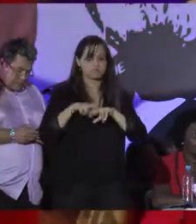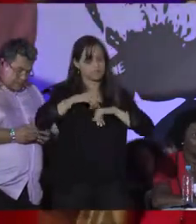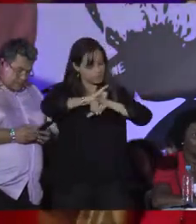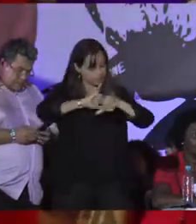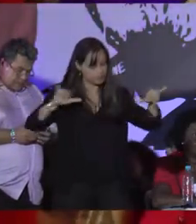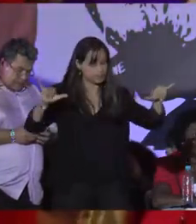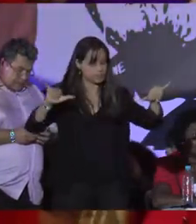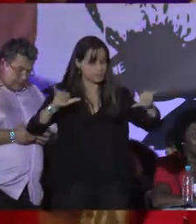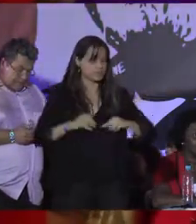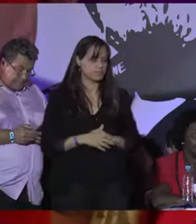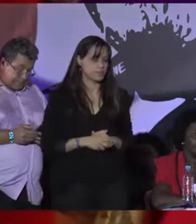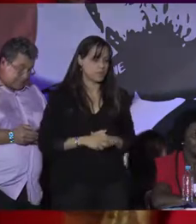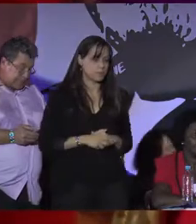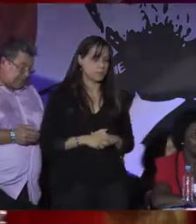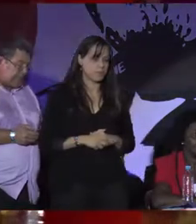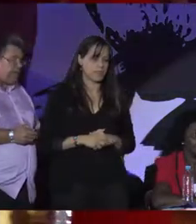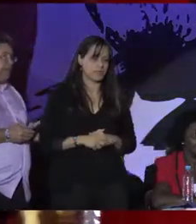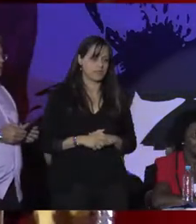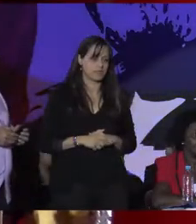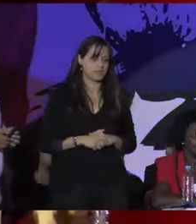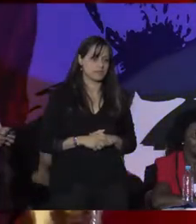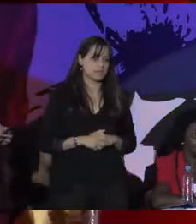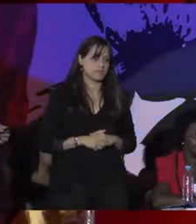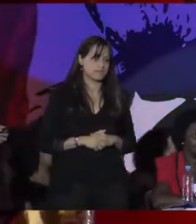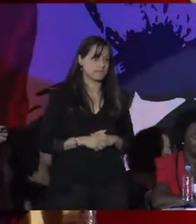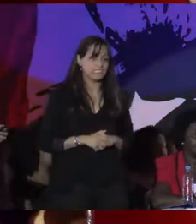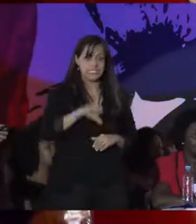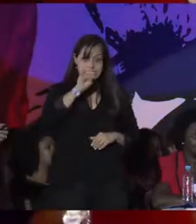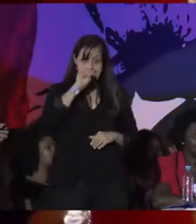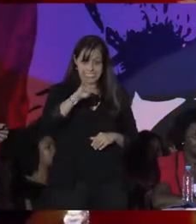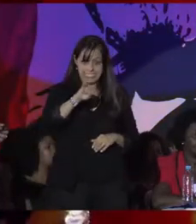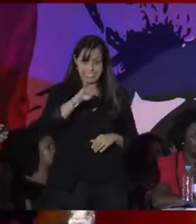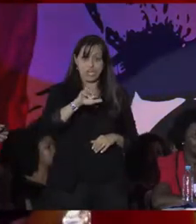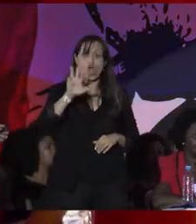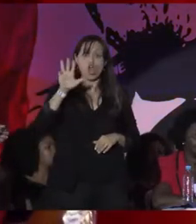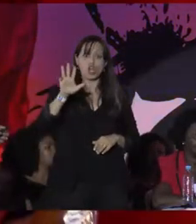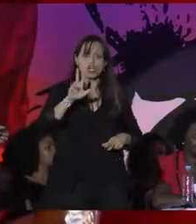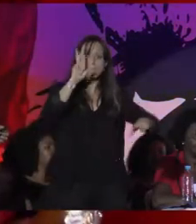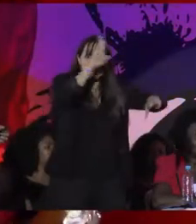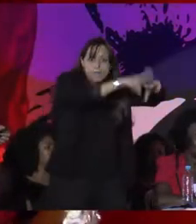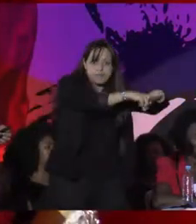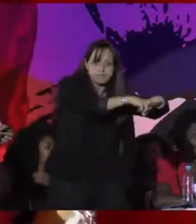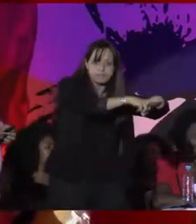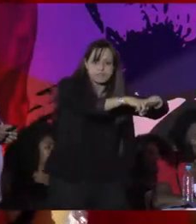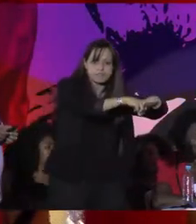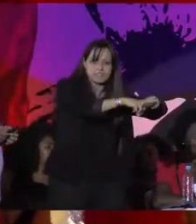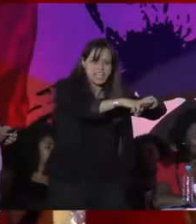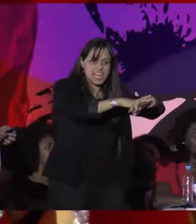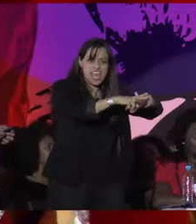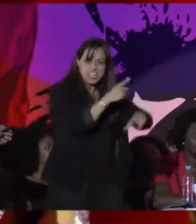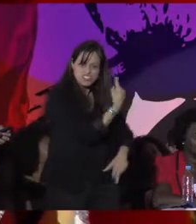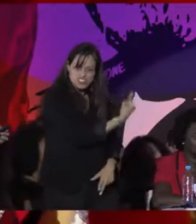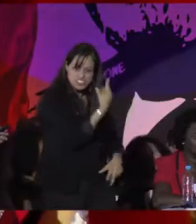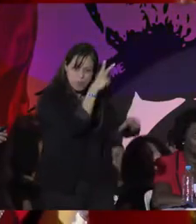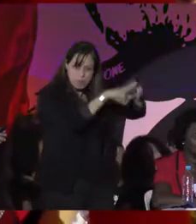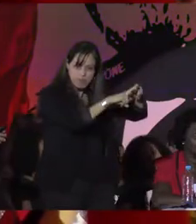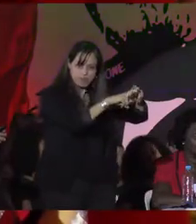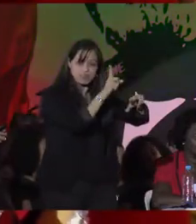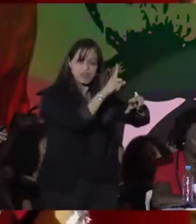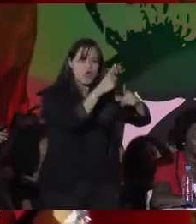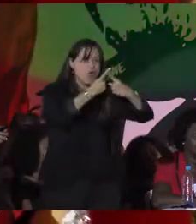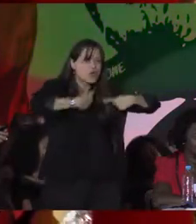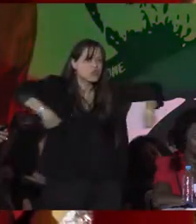digo e repito, caso haja a prisão do Lula, não vai ir sozinho,